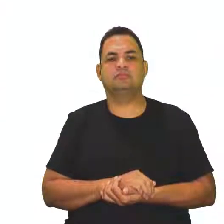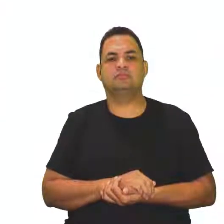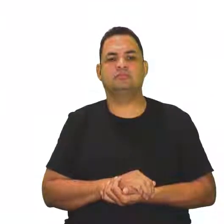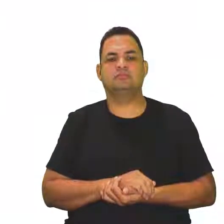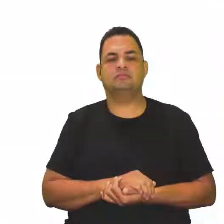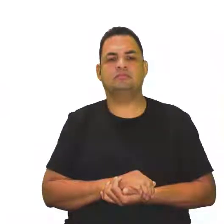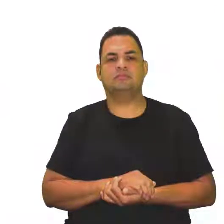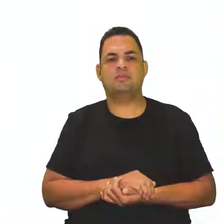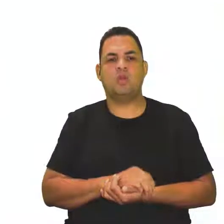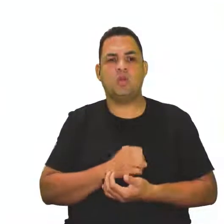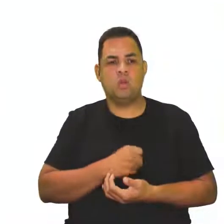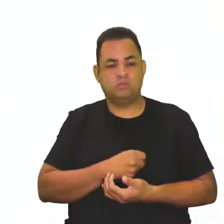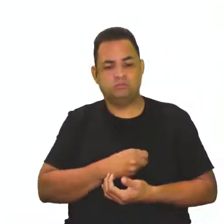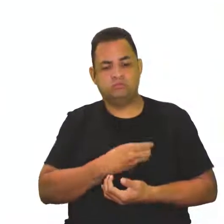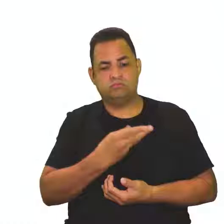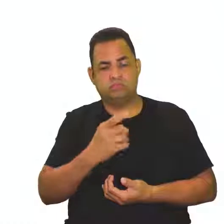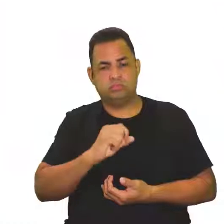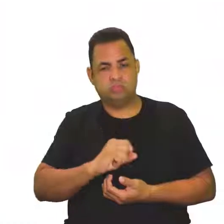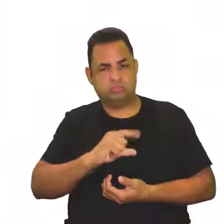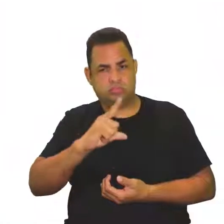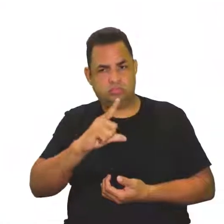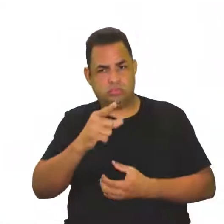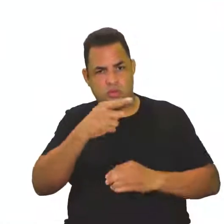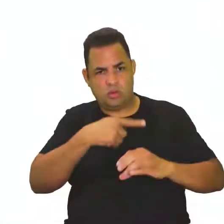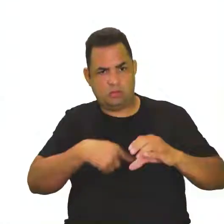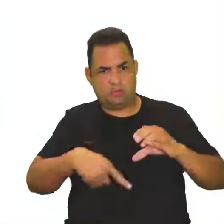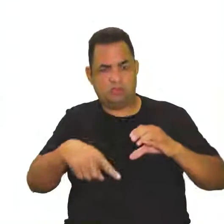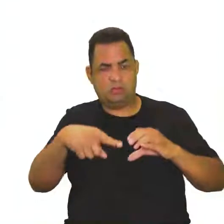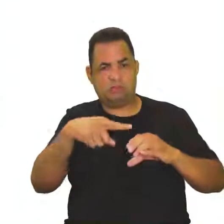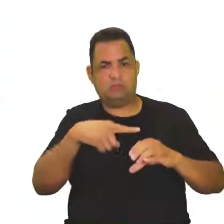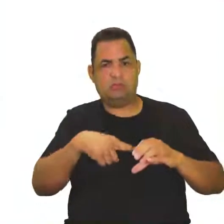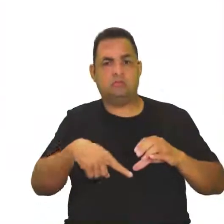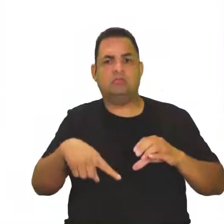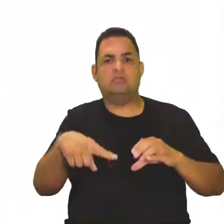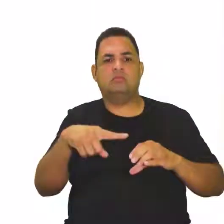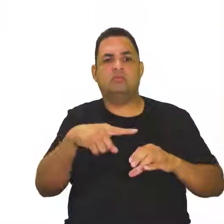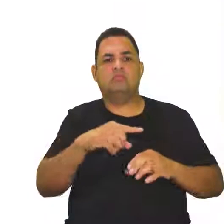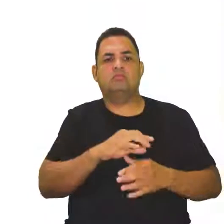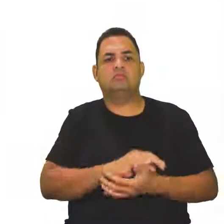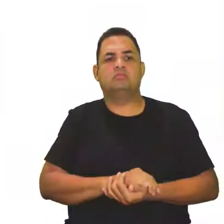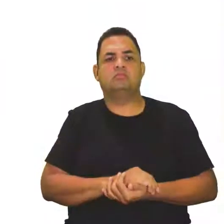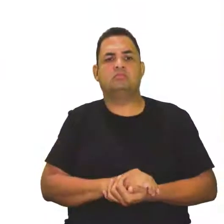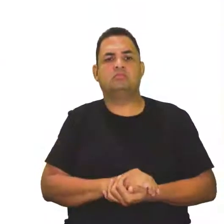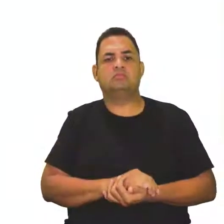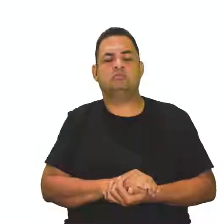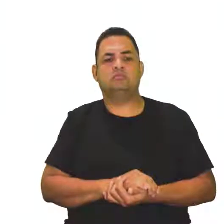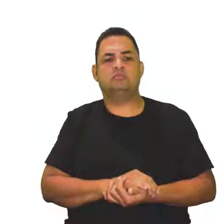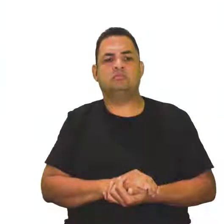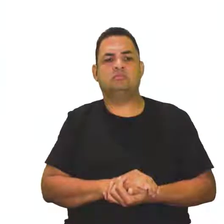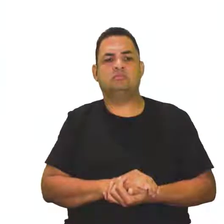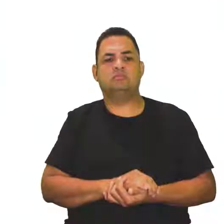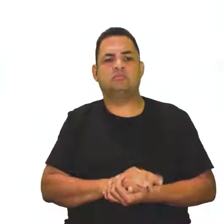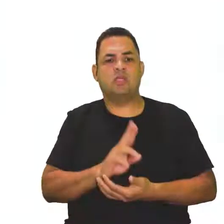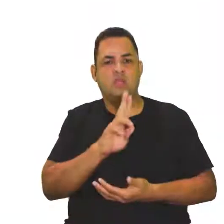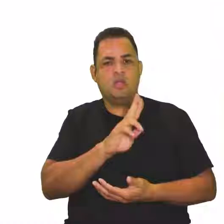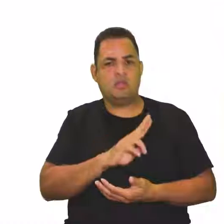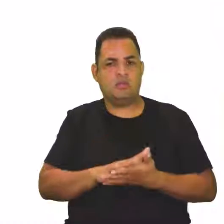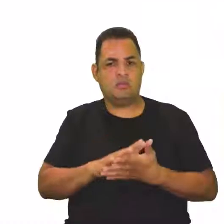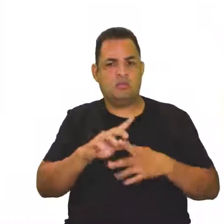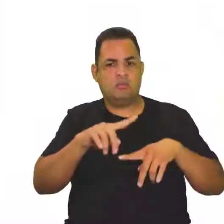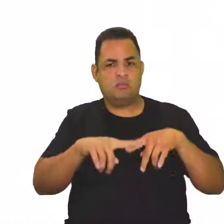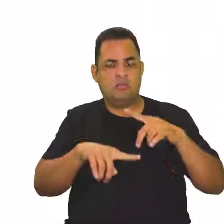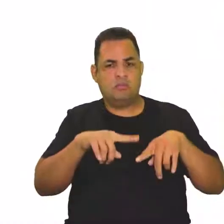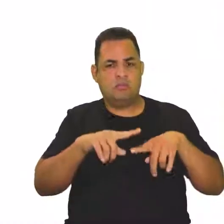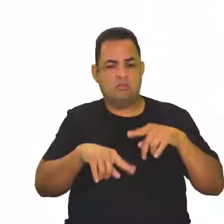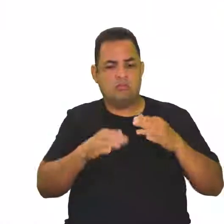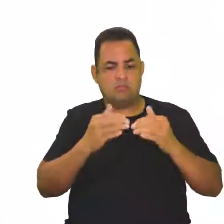maior intensidade do campo elétrico, olha só, a maior intensidade do campo elétrico que é aplicada sobre o